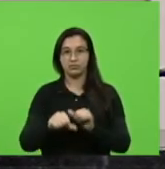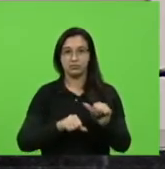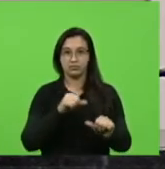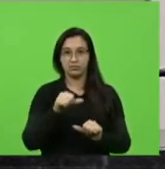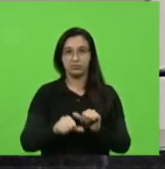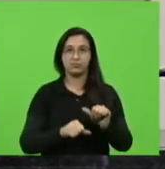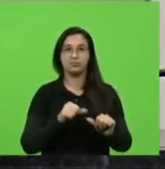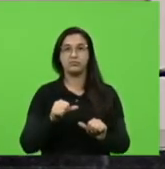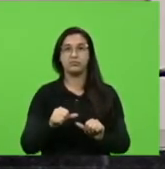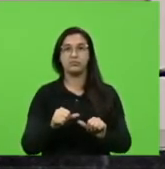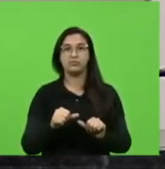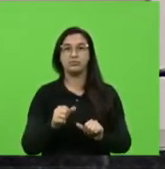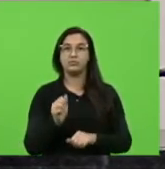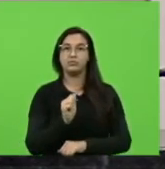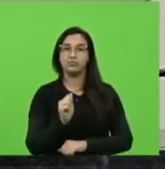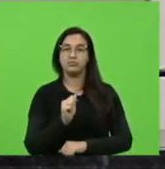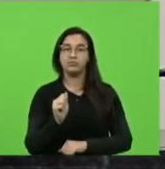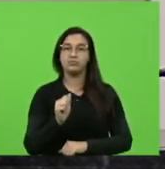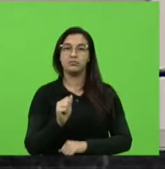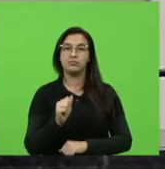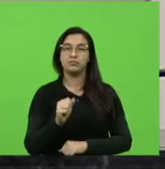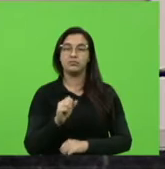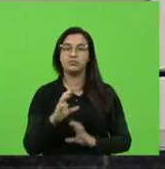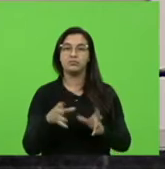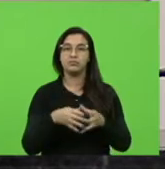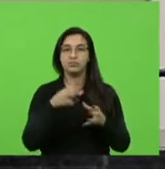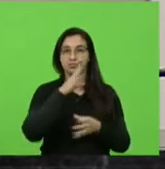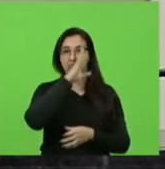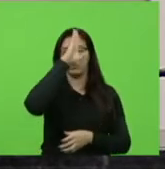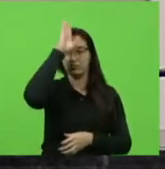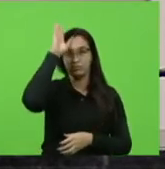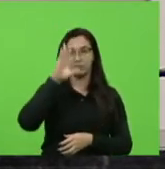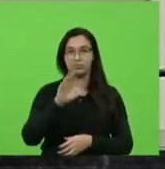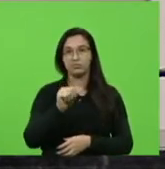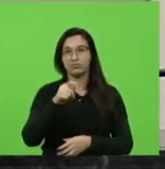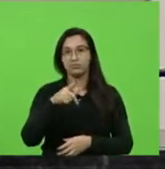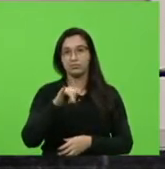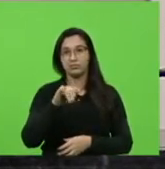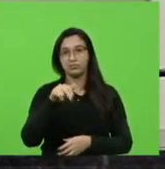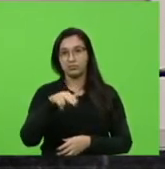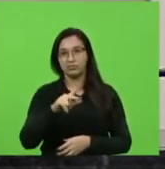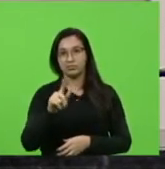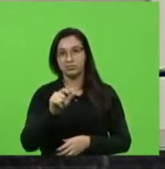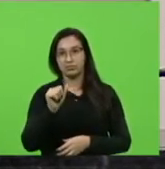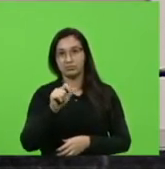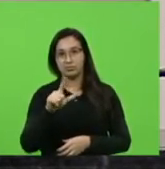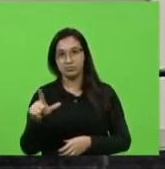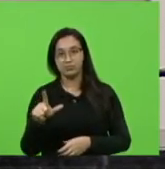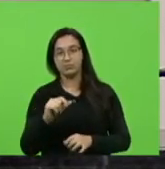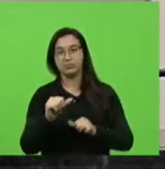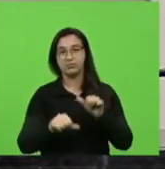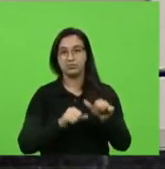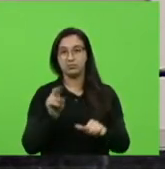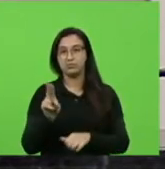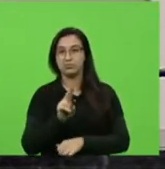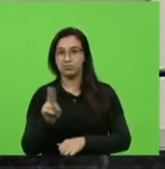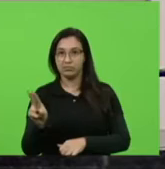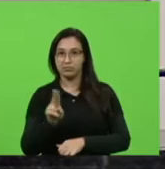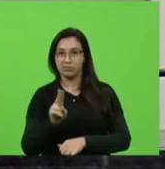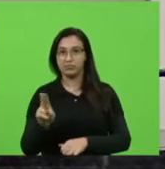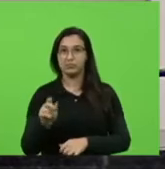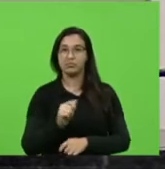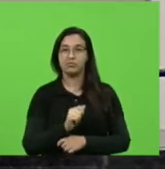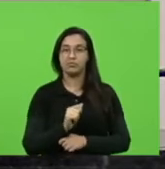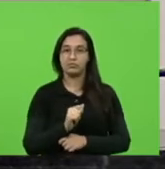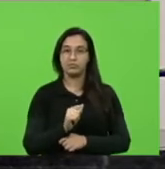denominação da Associação Corpo de Bombeiros Comunitários de Capinzal e Região para Associação de Bombeiros Comunitários de Capinzal, Ouro e